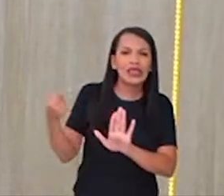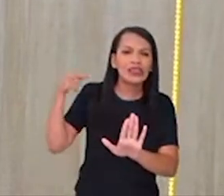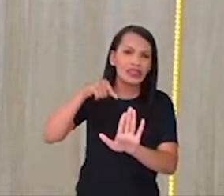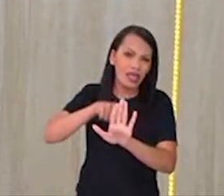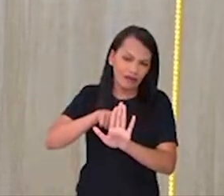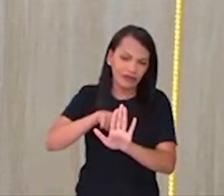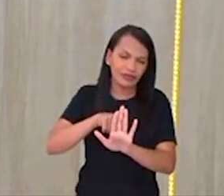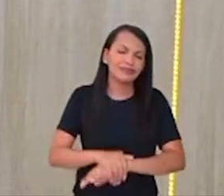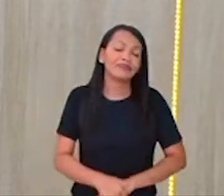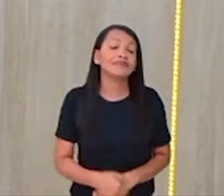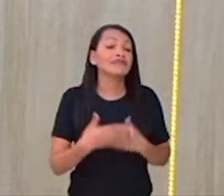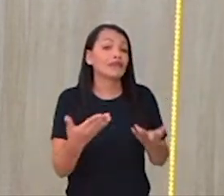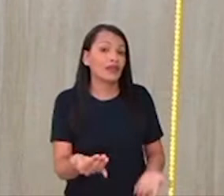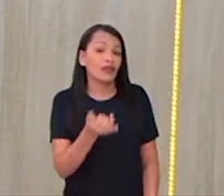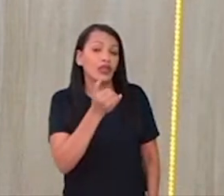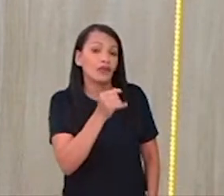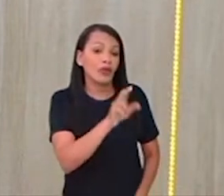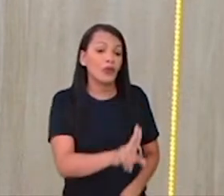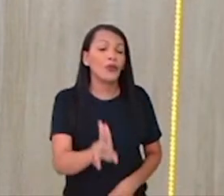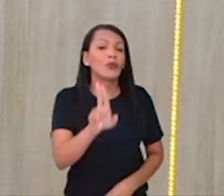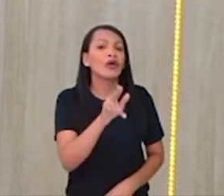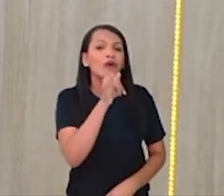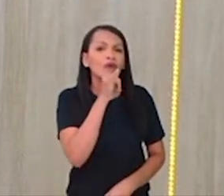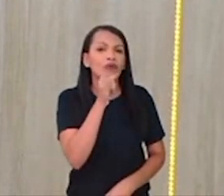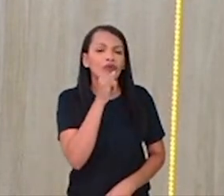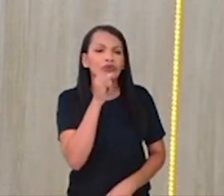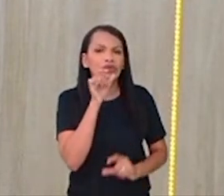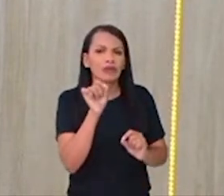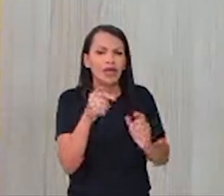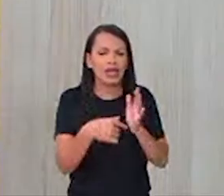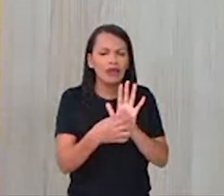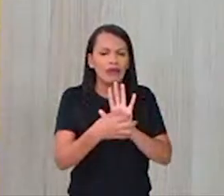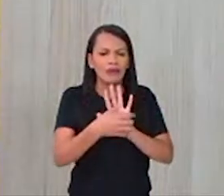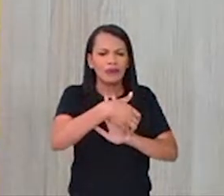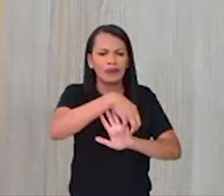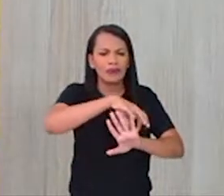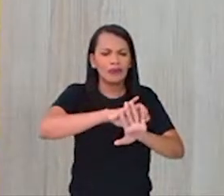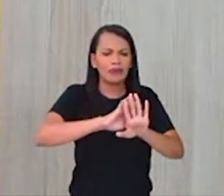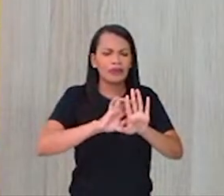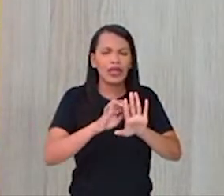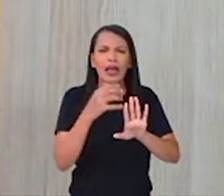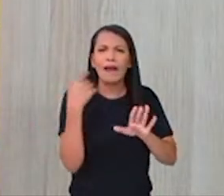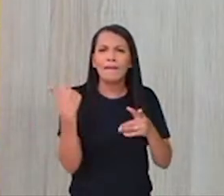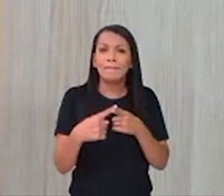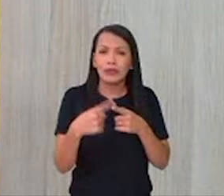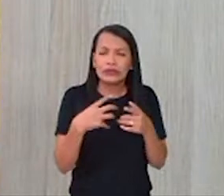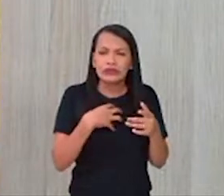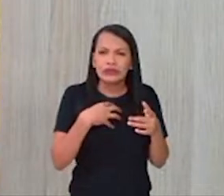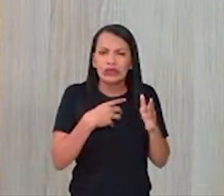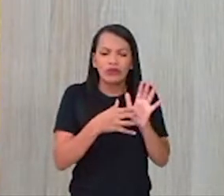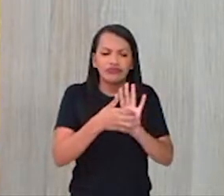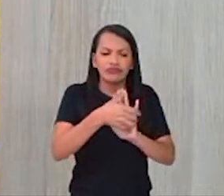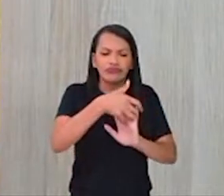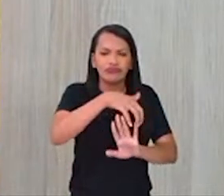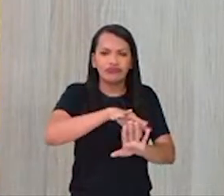usar formigueiro para exemplificar o formigueiro na pele, por exemplo, é muito porque a gente visualiza o formigueiro e as